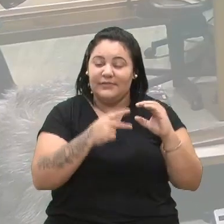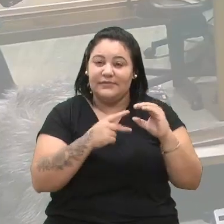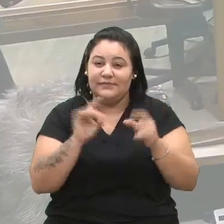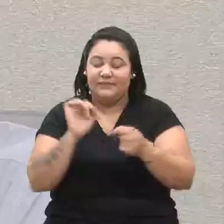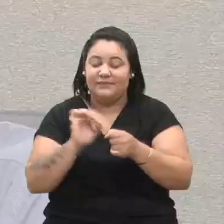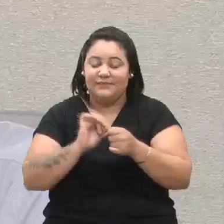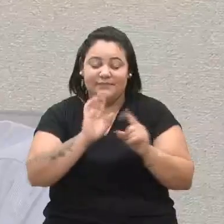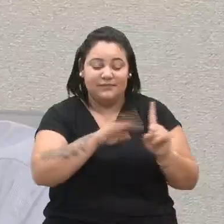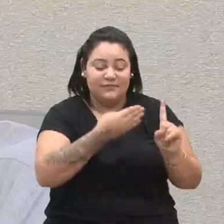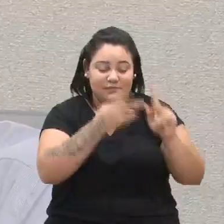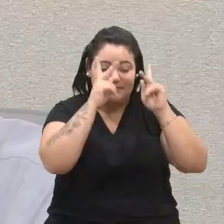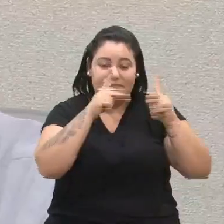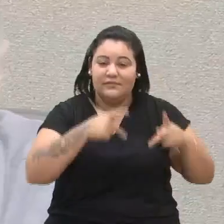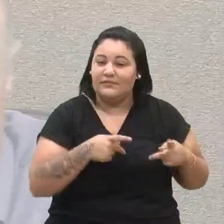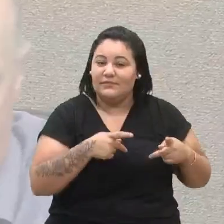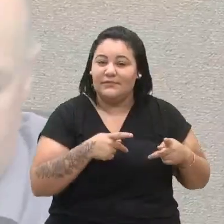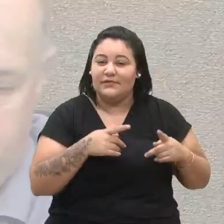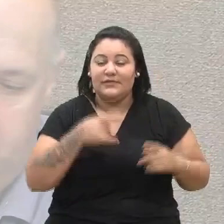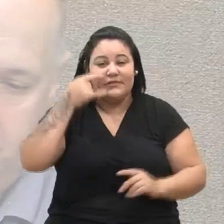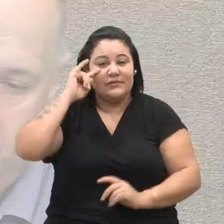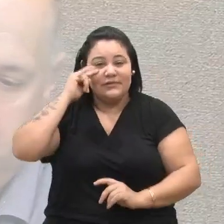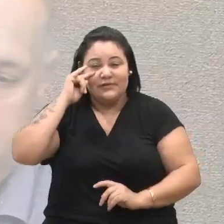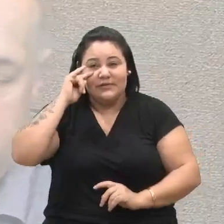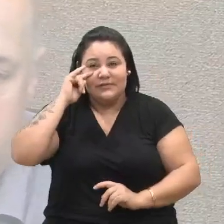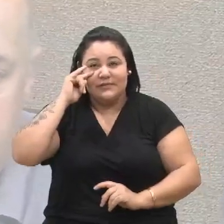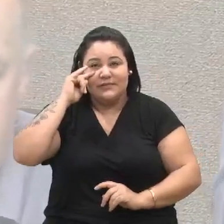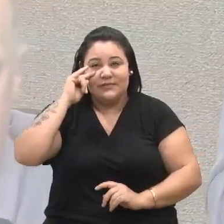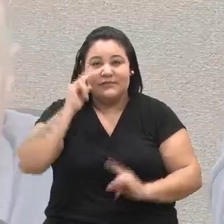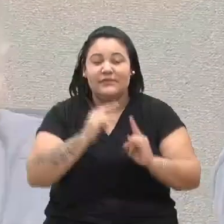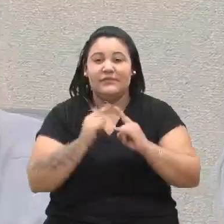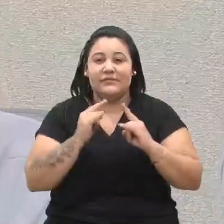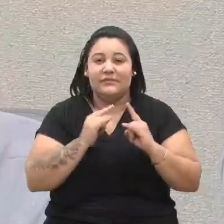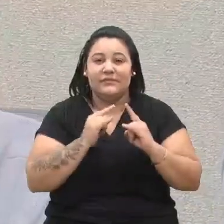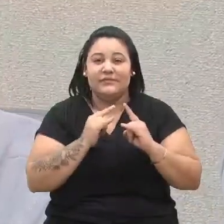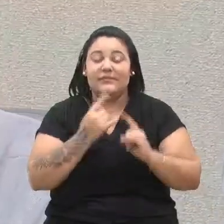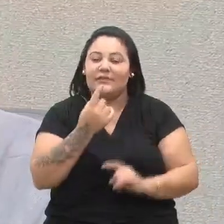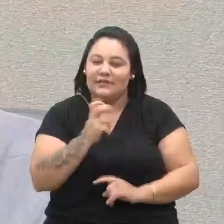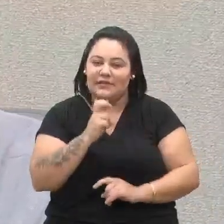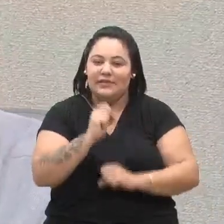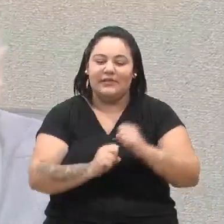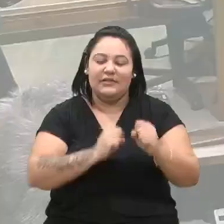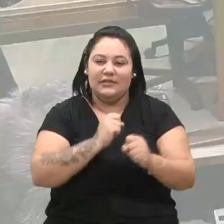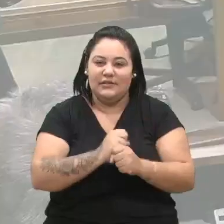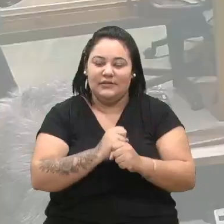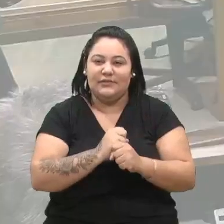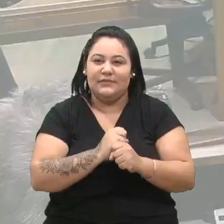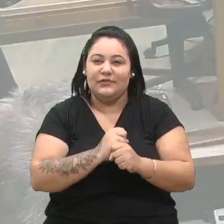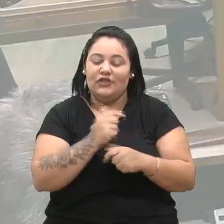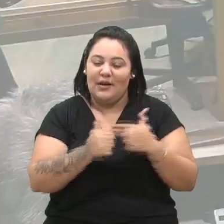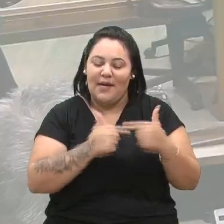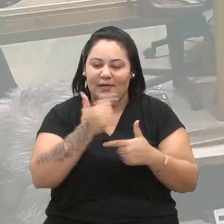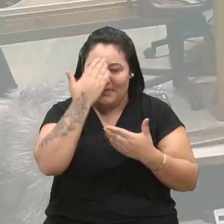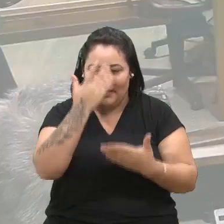congratulações em reconhecimento ao Instituto de Audiovisual INAV de Caxias do Sul pelos seus 15 anos de dedicação. Obrigado, senhora